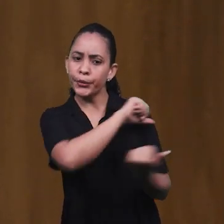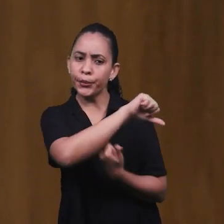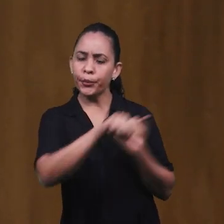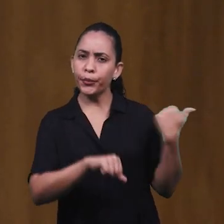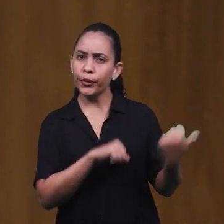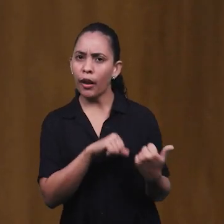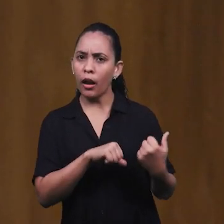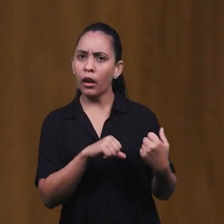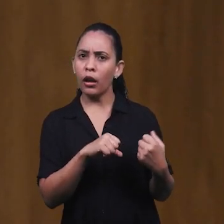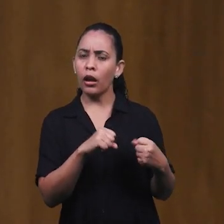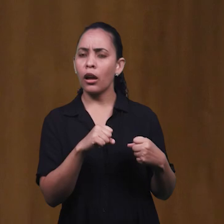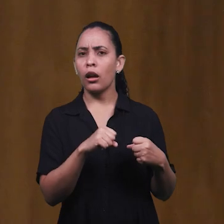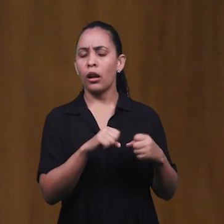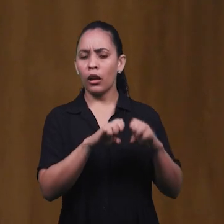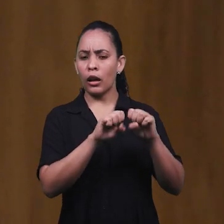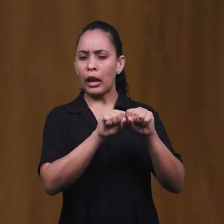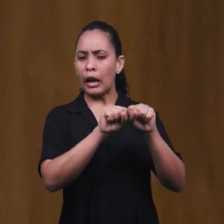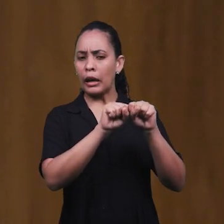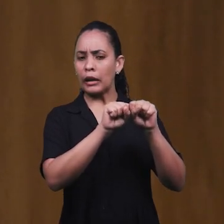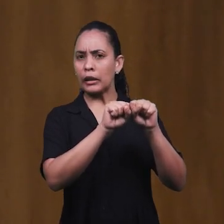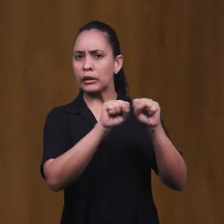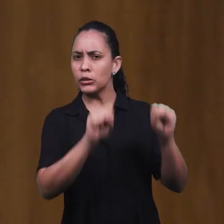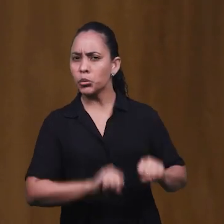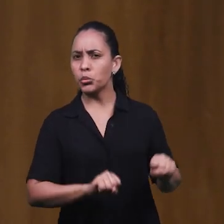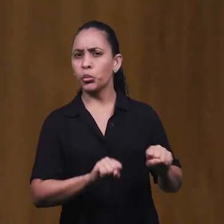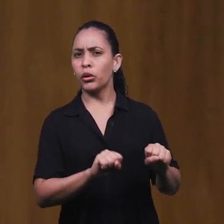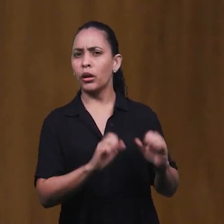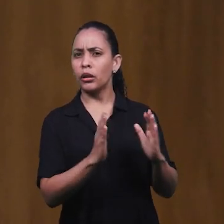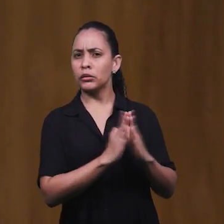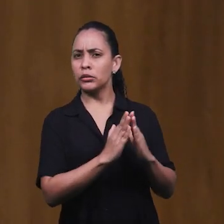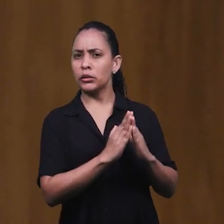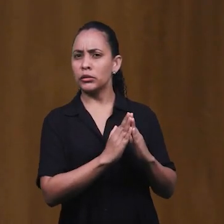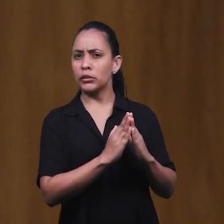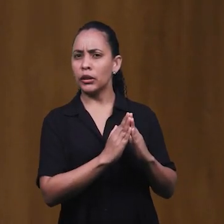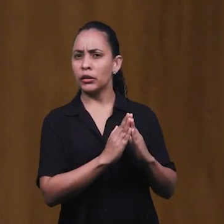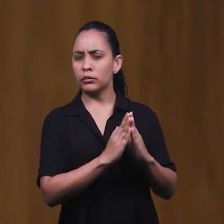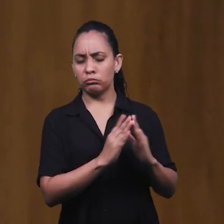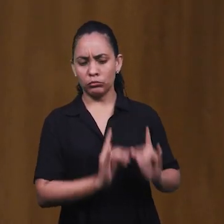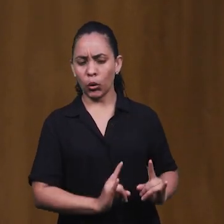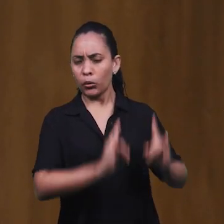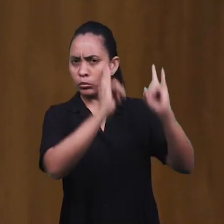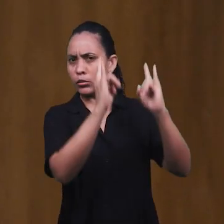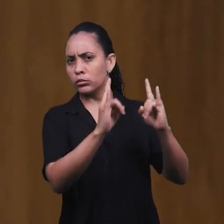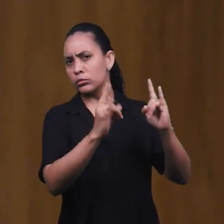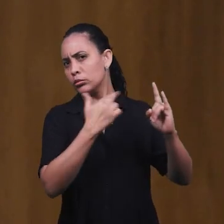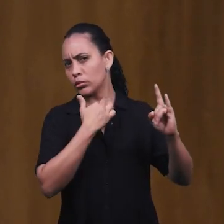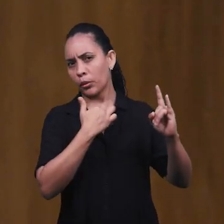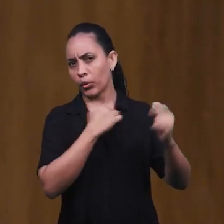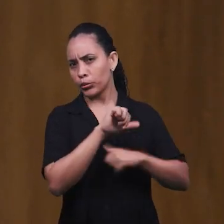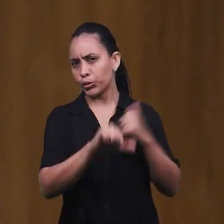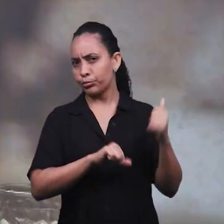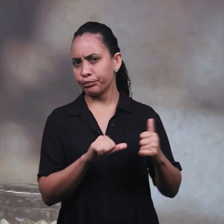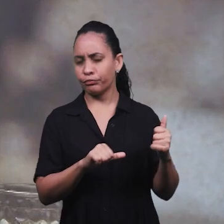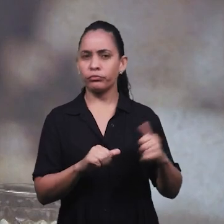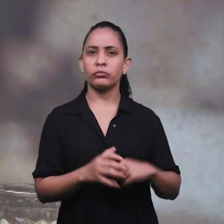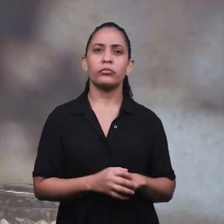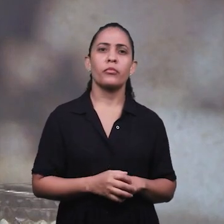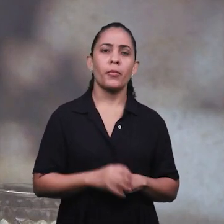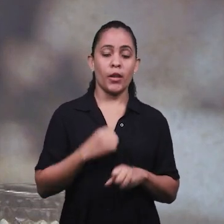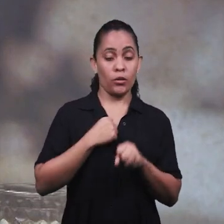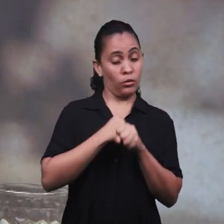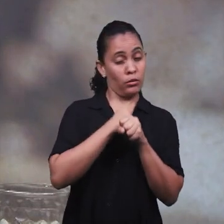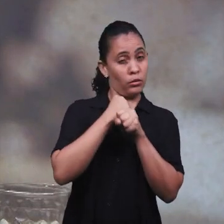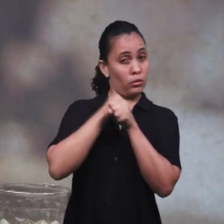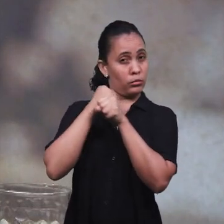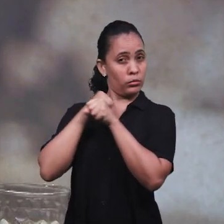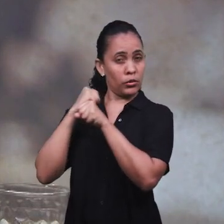né, a fachada já foi projetada ali por um arquiteto, né, por um engenheiro, e não pode haver essa modificação, né? Isso. Nos últimos anos